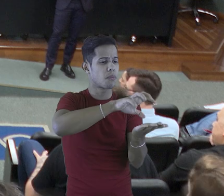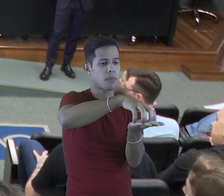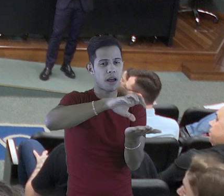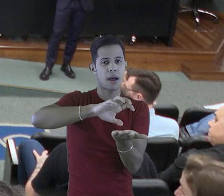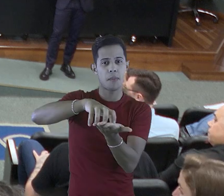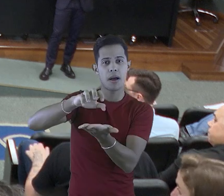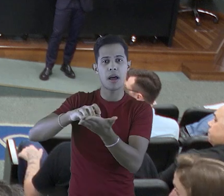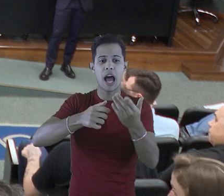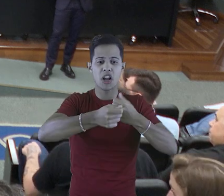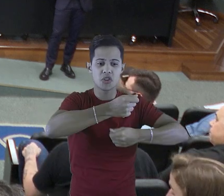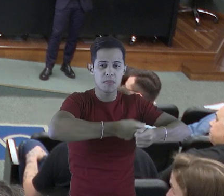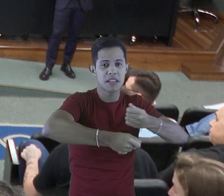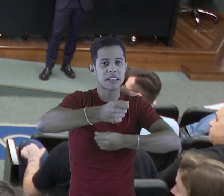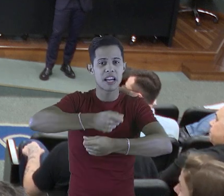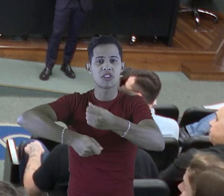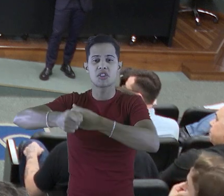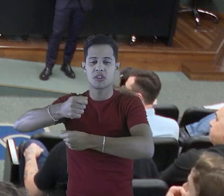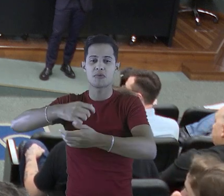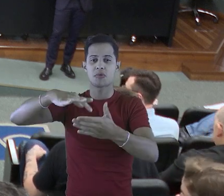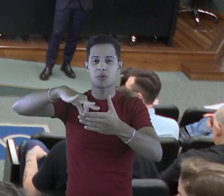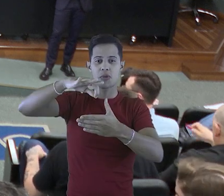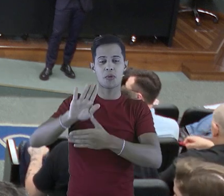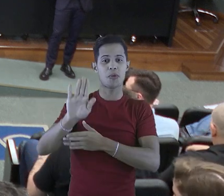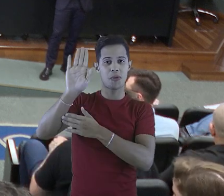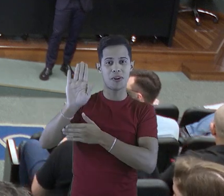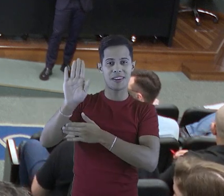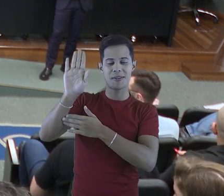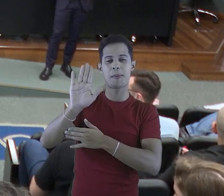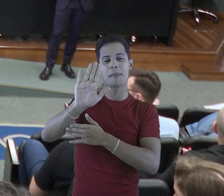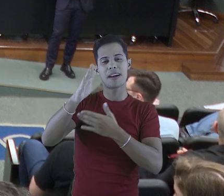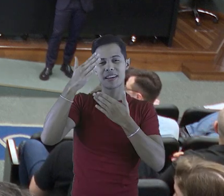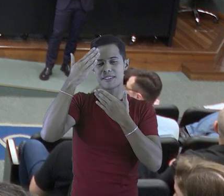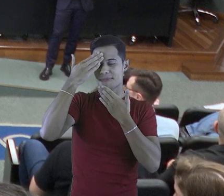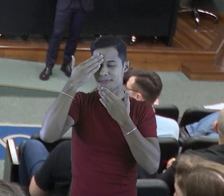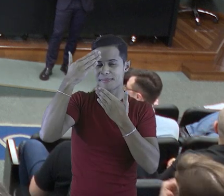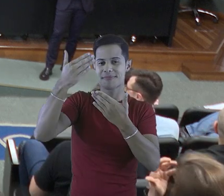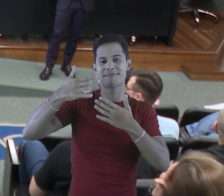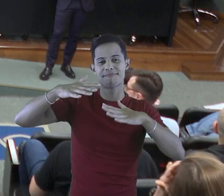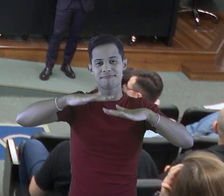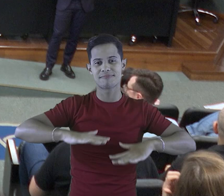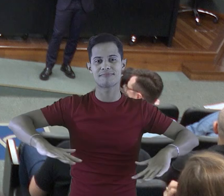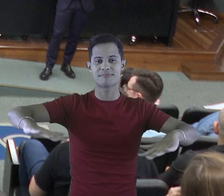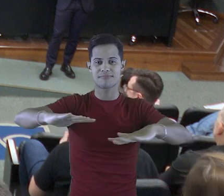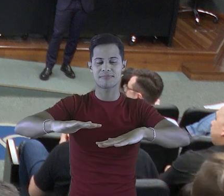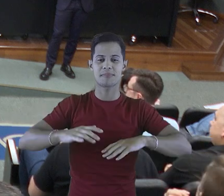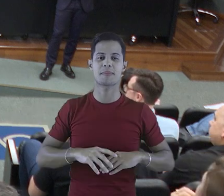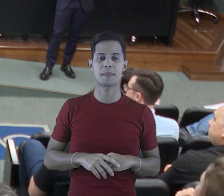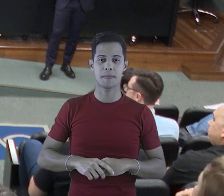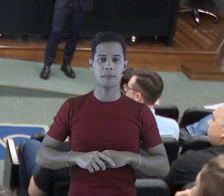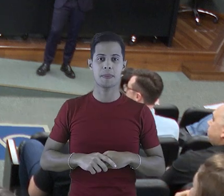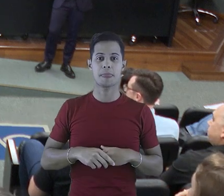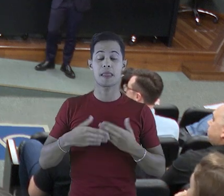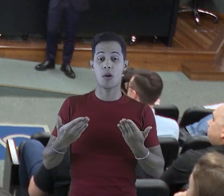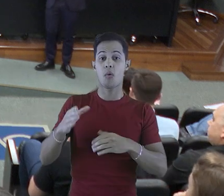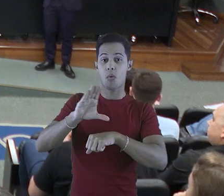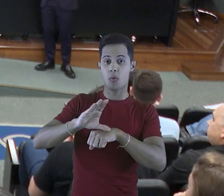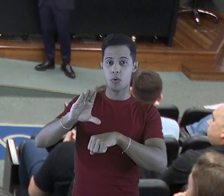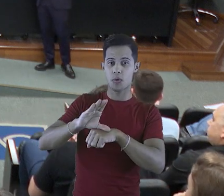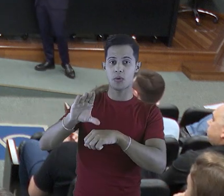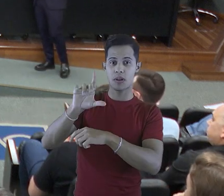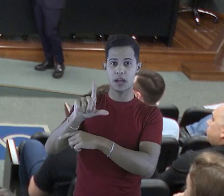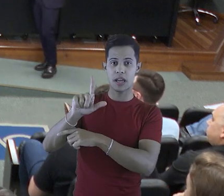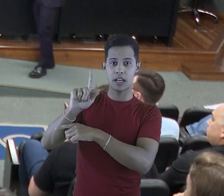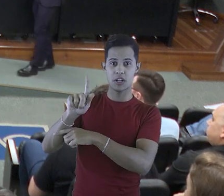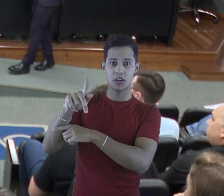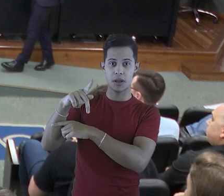para isso. Mas, enfim, fica um agradecimento a todos. O curso de LGPD tem uma carga